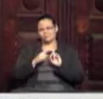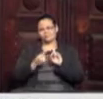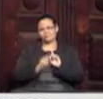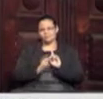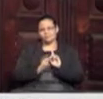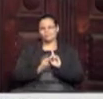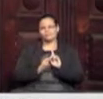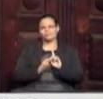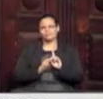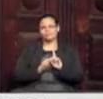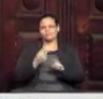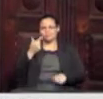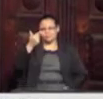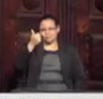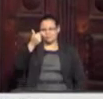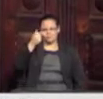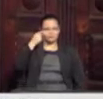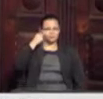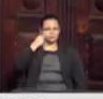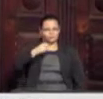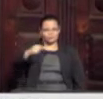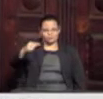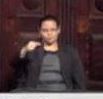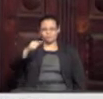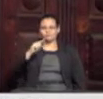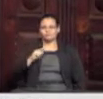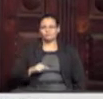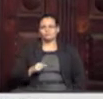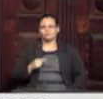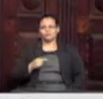criança formada